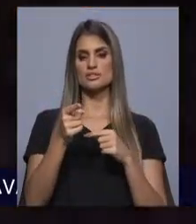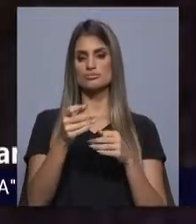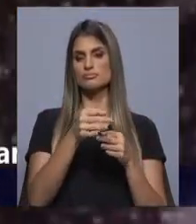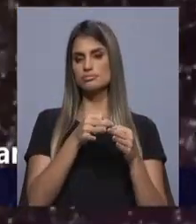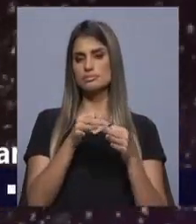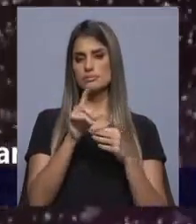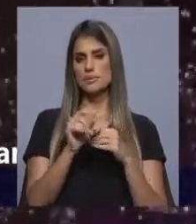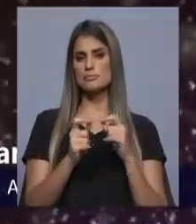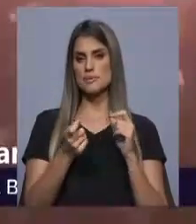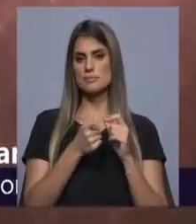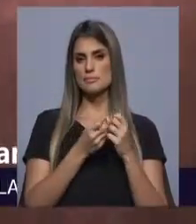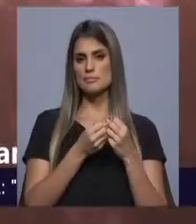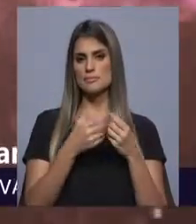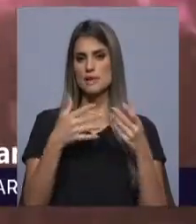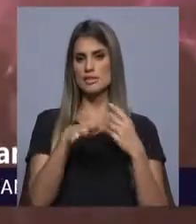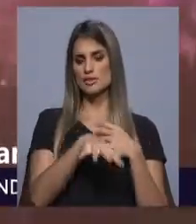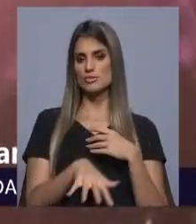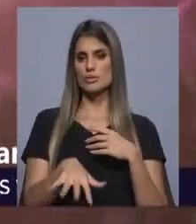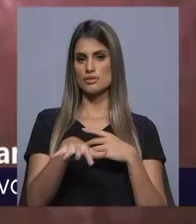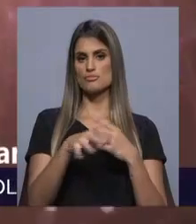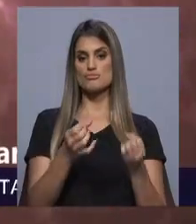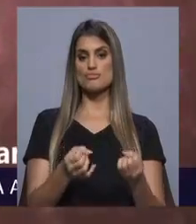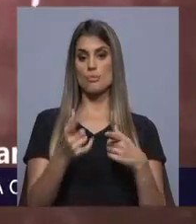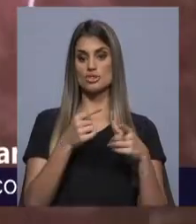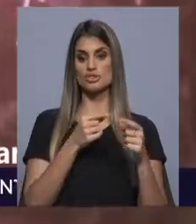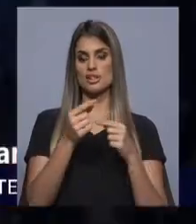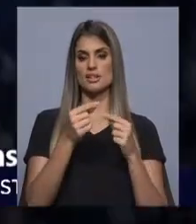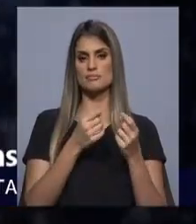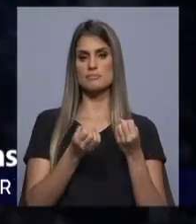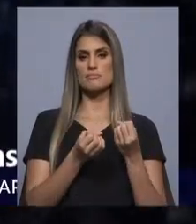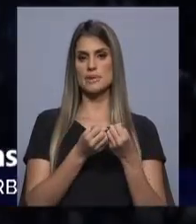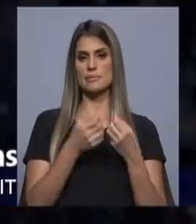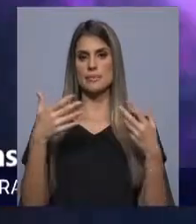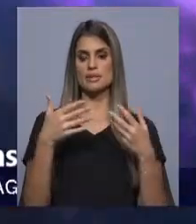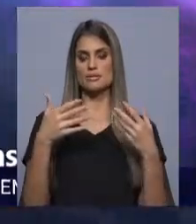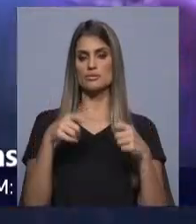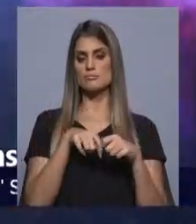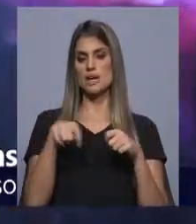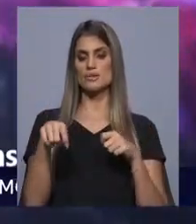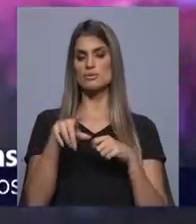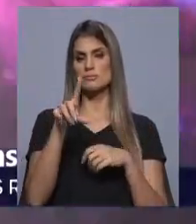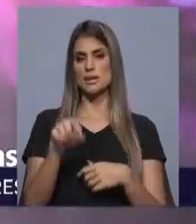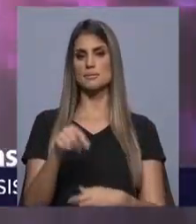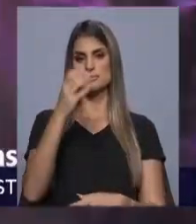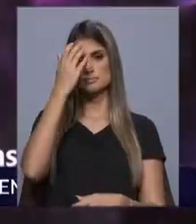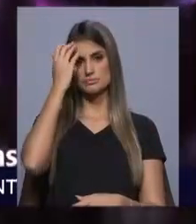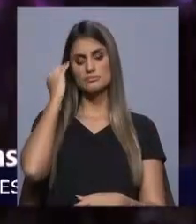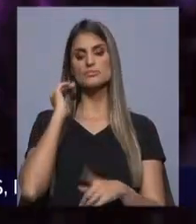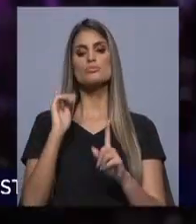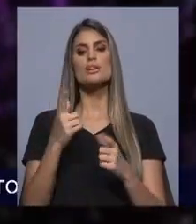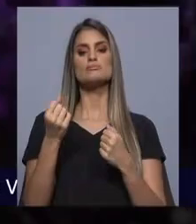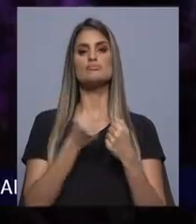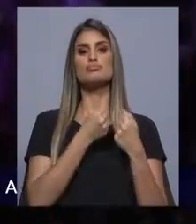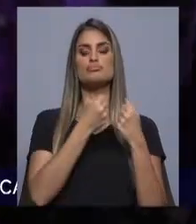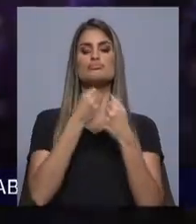também aproximam-se cada vez mais da zona onde está a nascer uma estrela. E crescem no seu tamanho e começam a colidir entre si